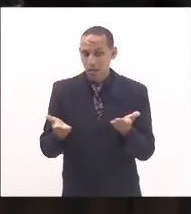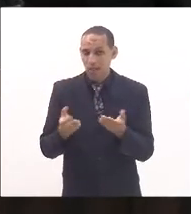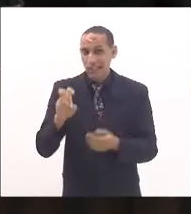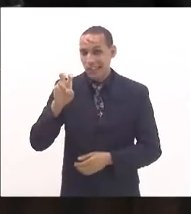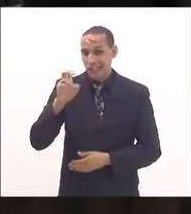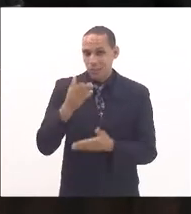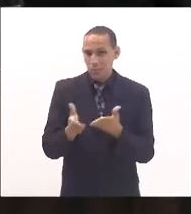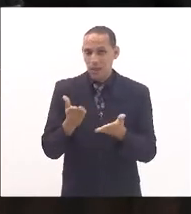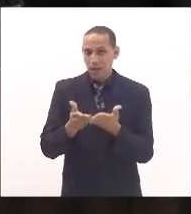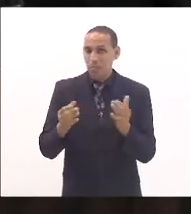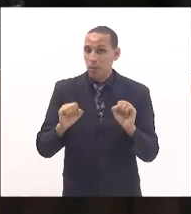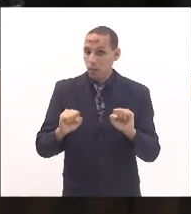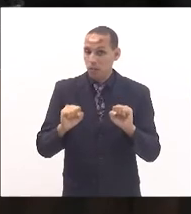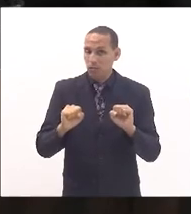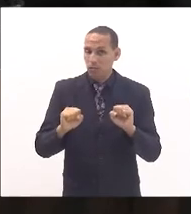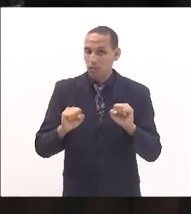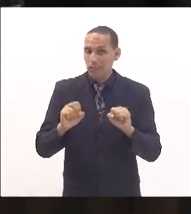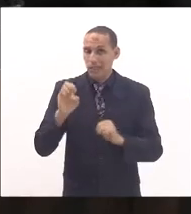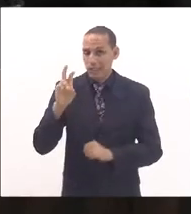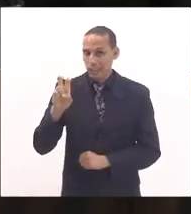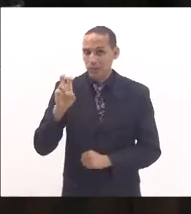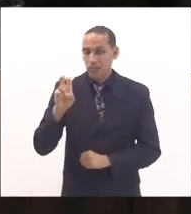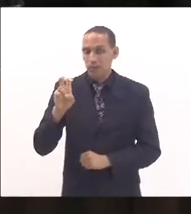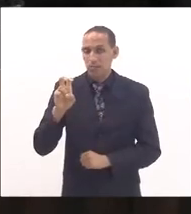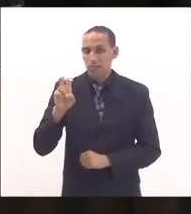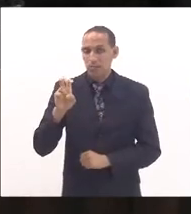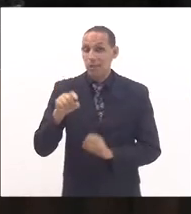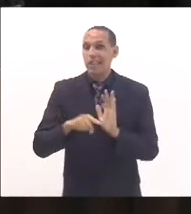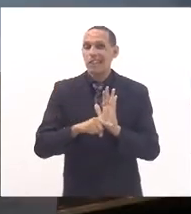5, no mínimo 5.